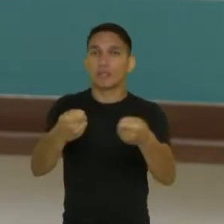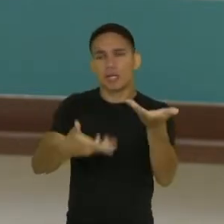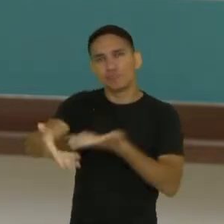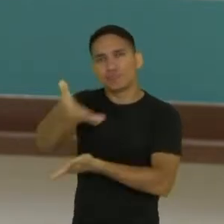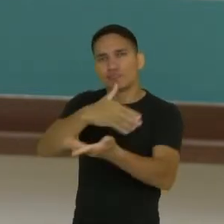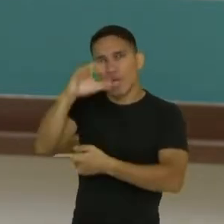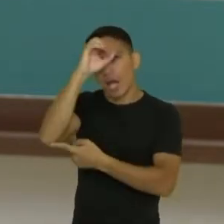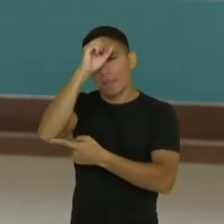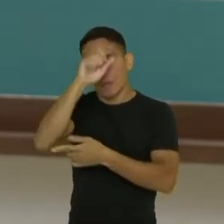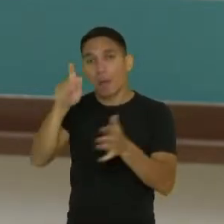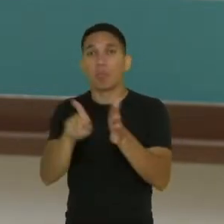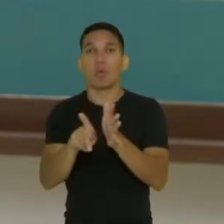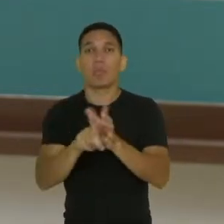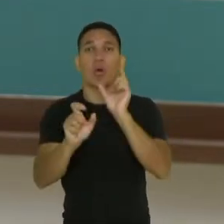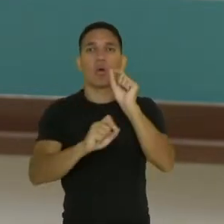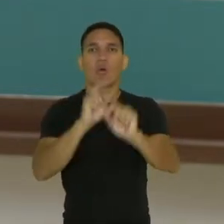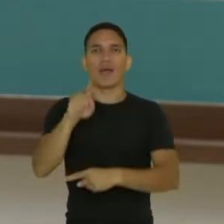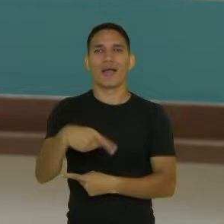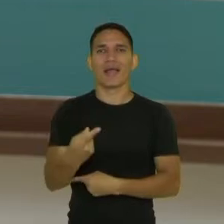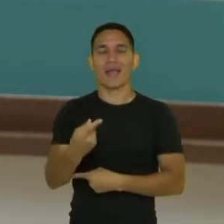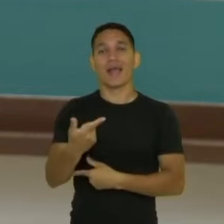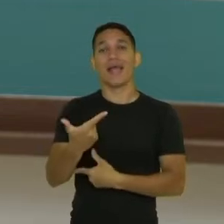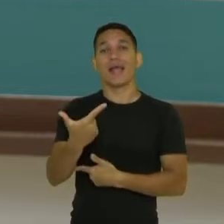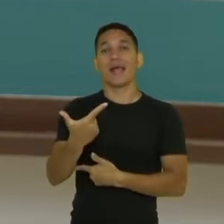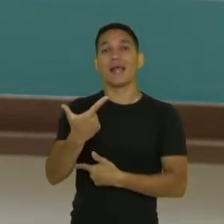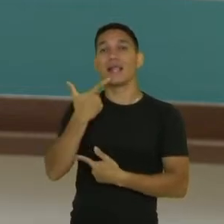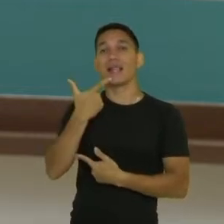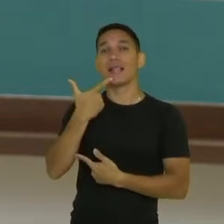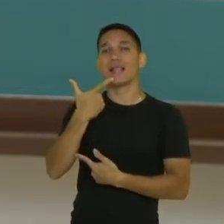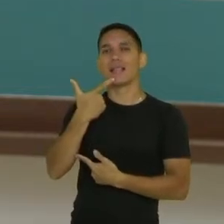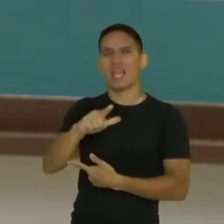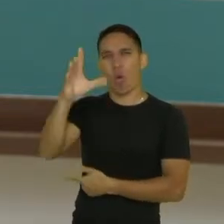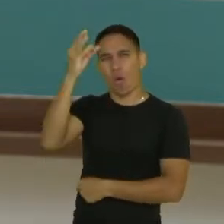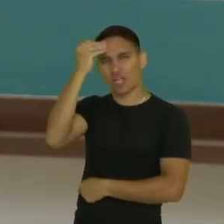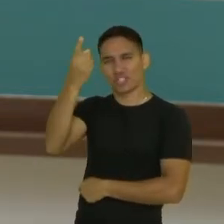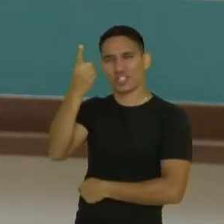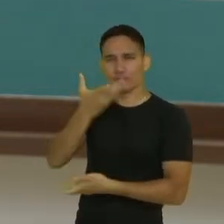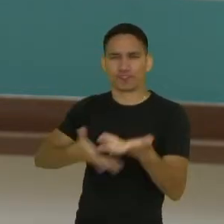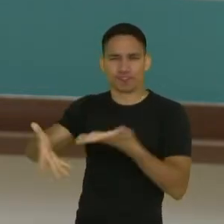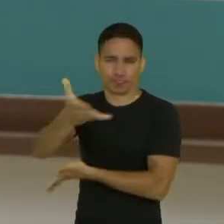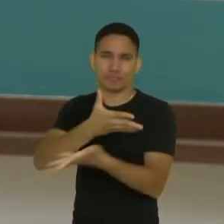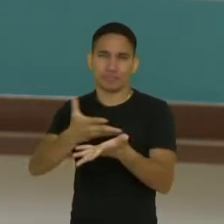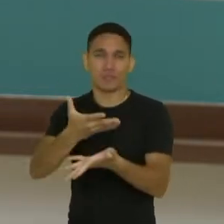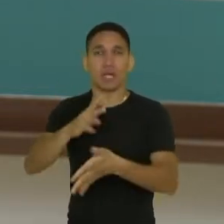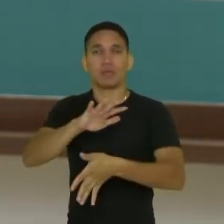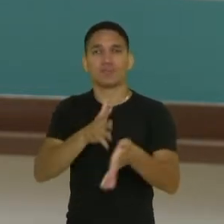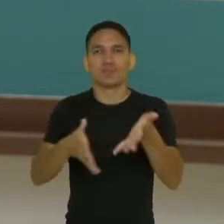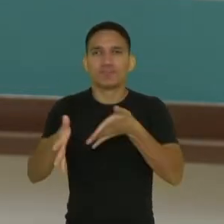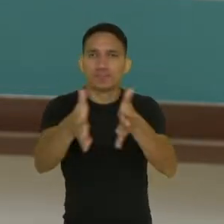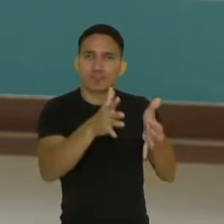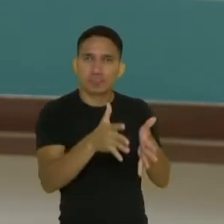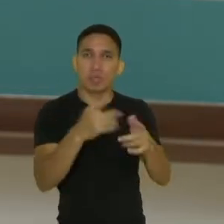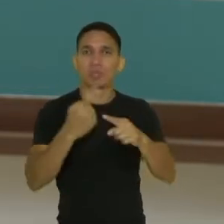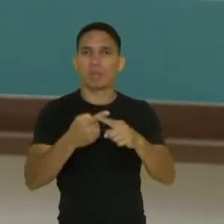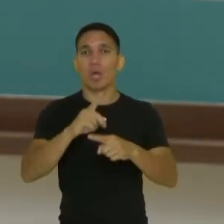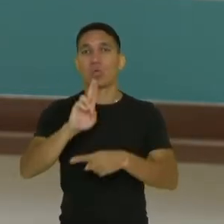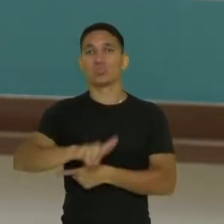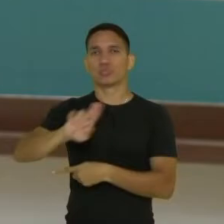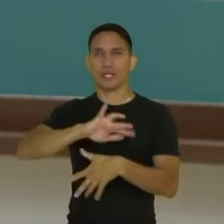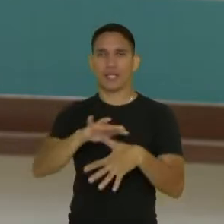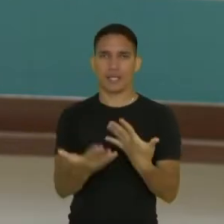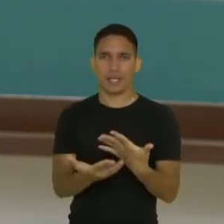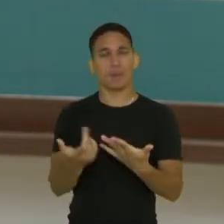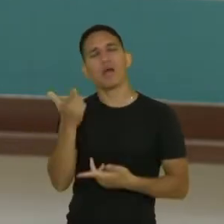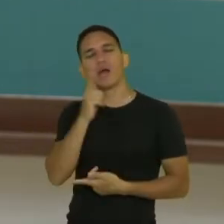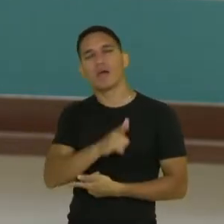aprender por meio da linguagem de sinais, né, por meio das libras, garantir a eles o acesso aos conhecimentos. Então,